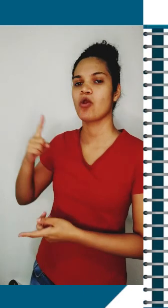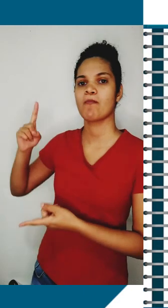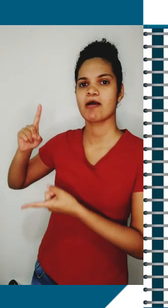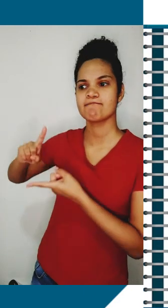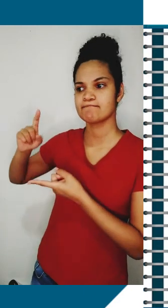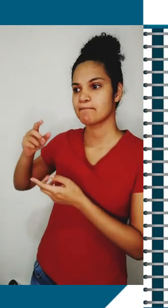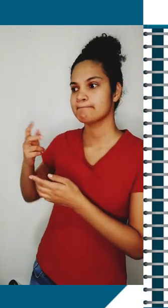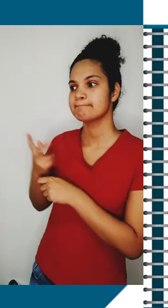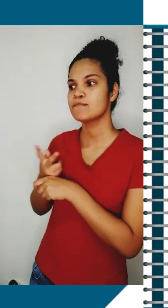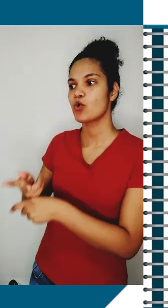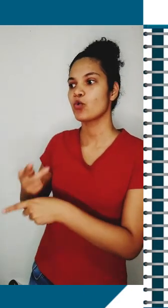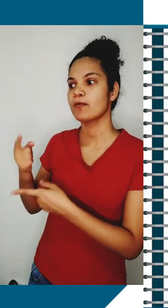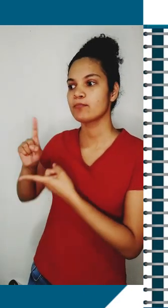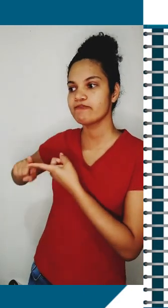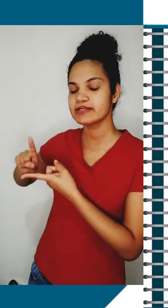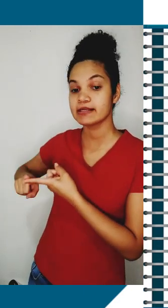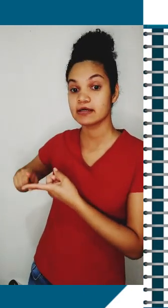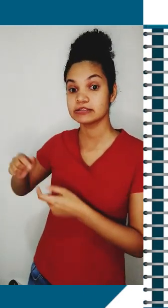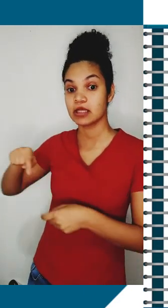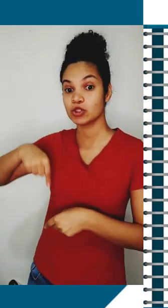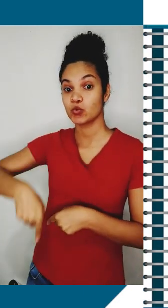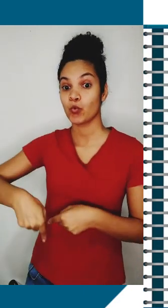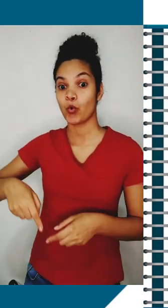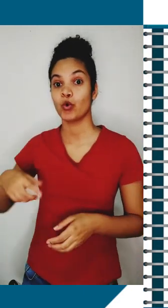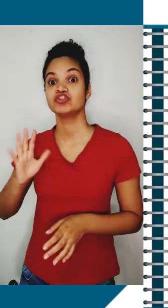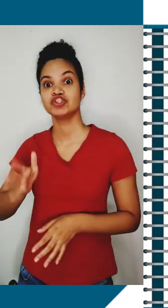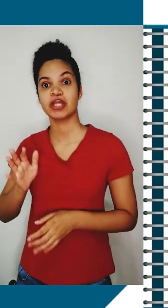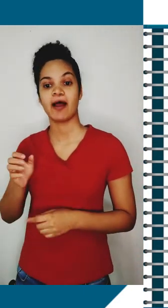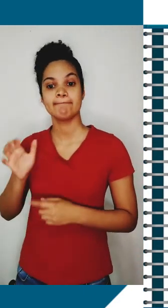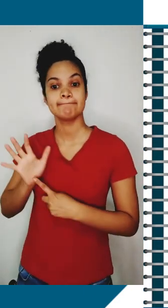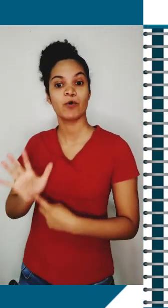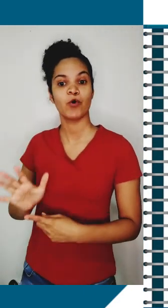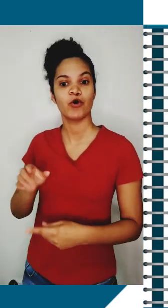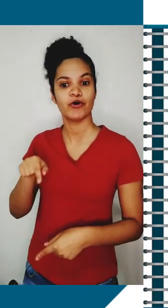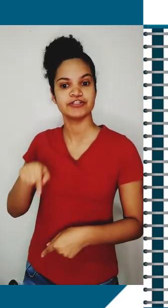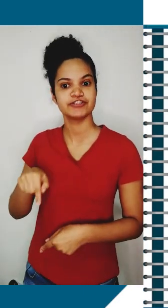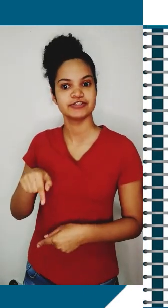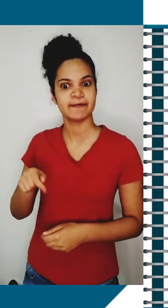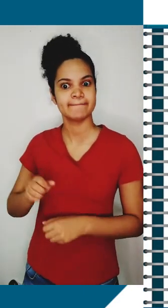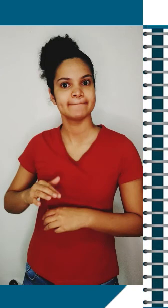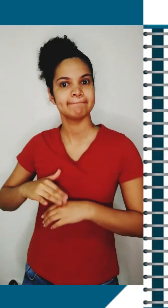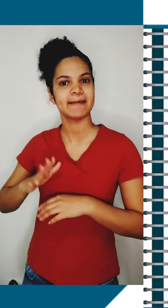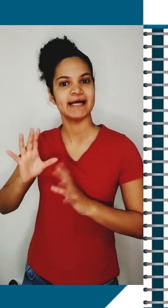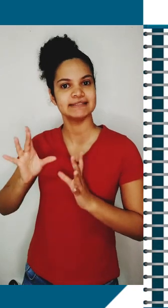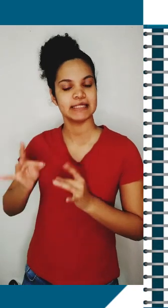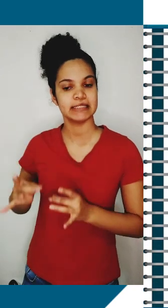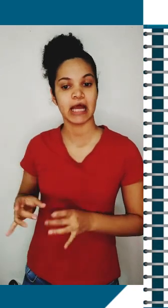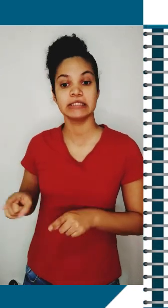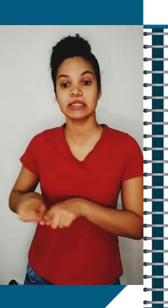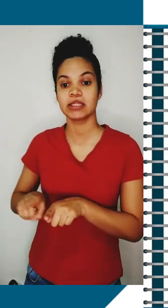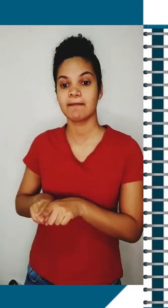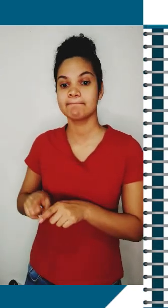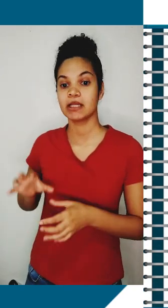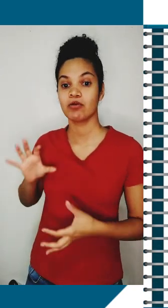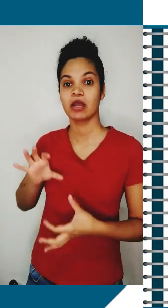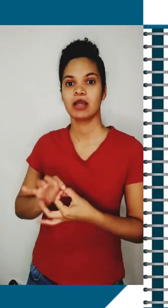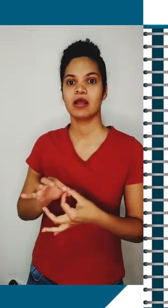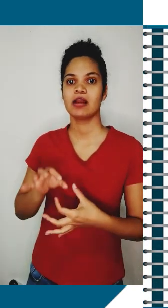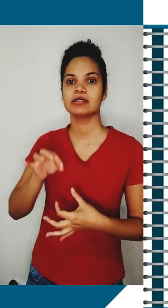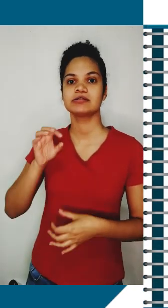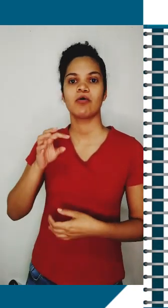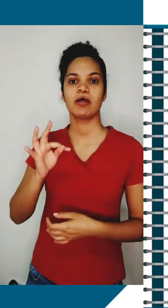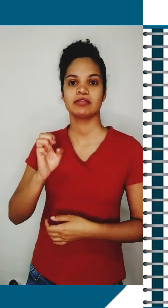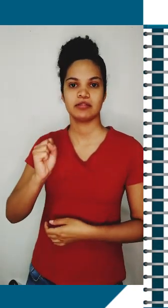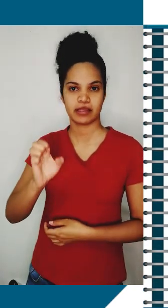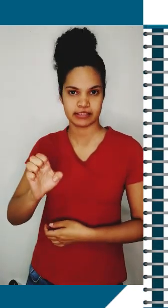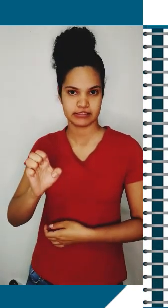na procura por uma vingança. Aqui já foi um pouco além, né? E ainda tem um link, uma relação com a tese, né? Que isso